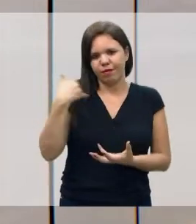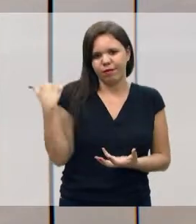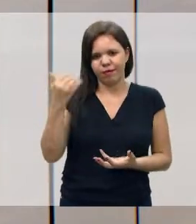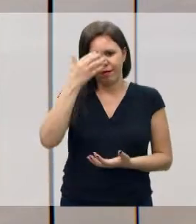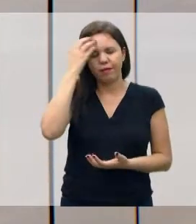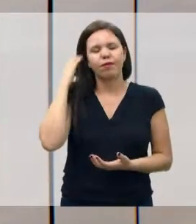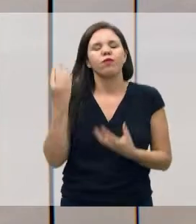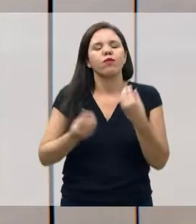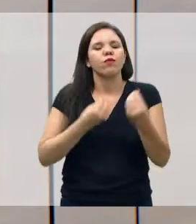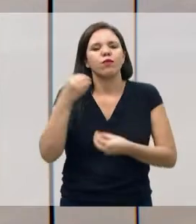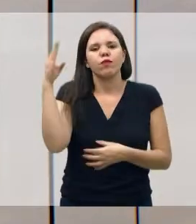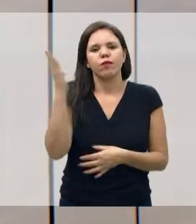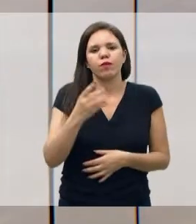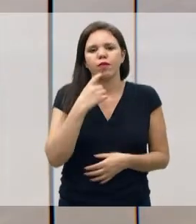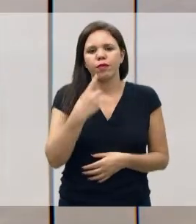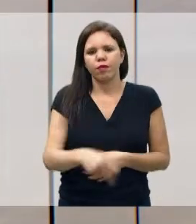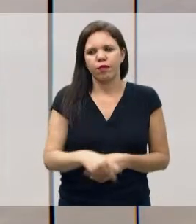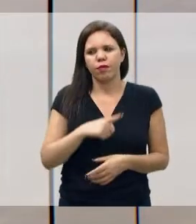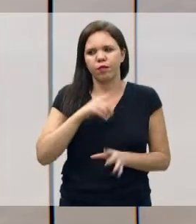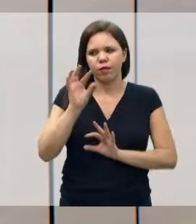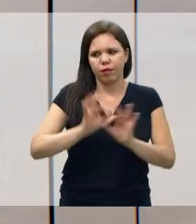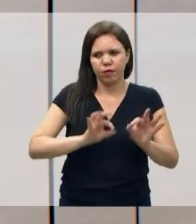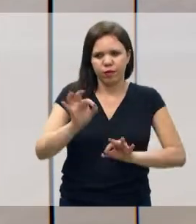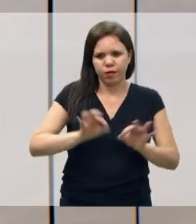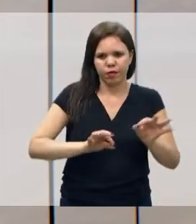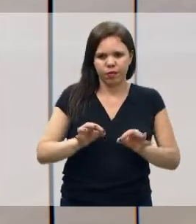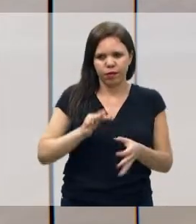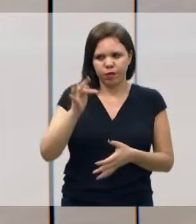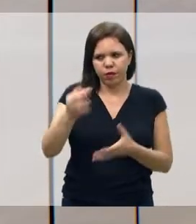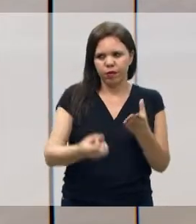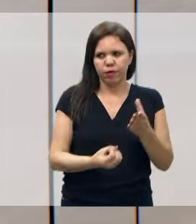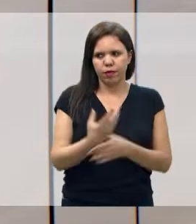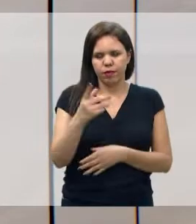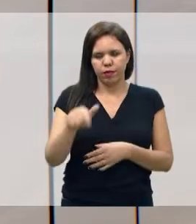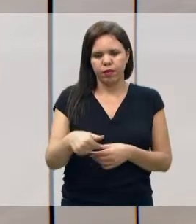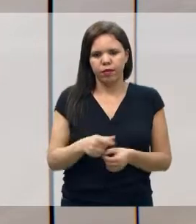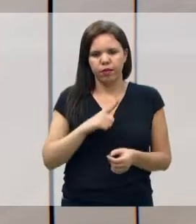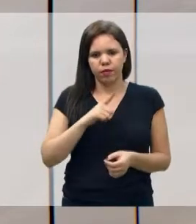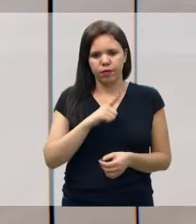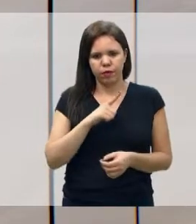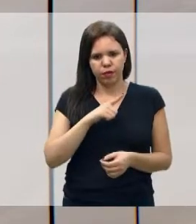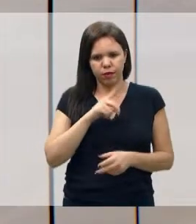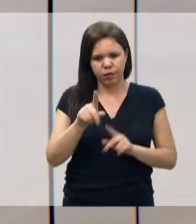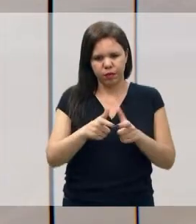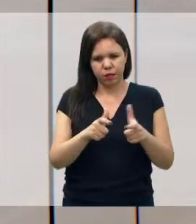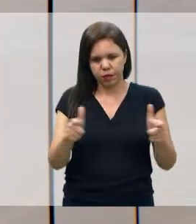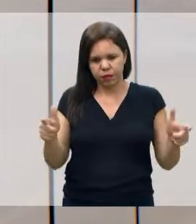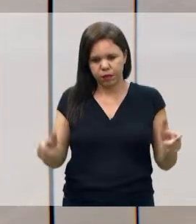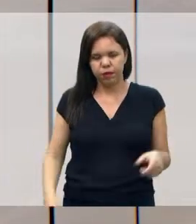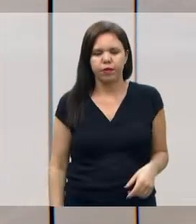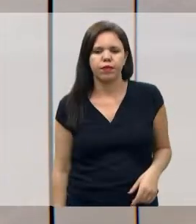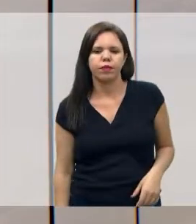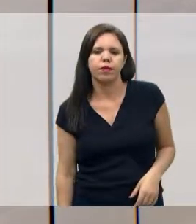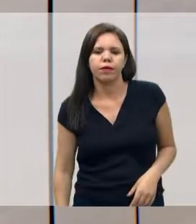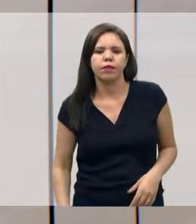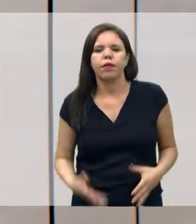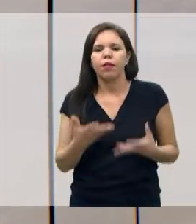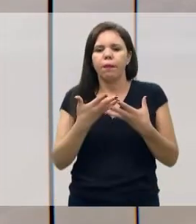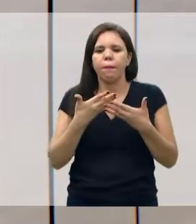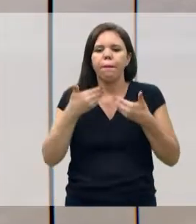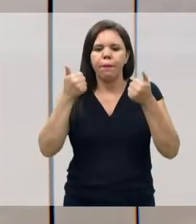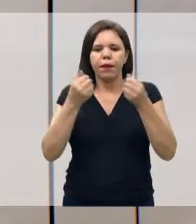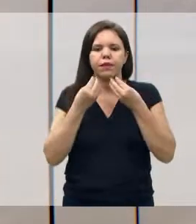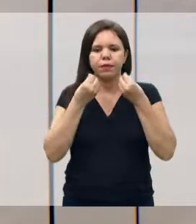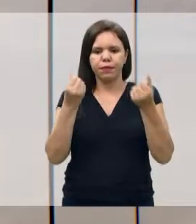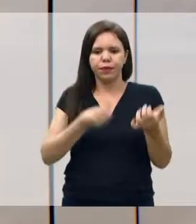Como o Brasil e Campinas está se preparando para ter essa população com uma melhor qualidade de vida,